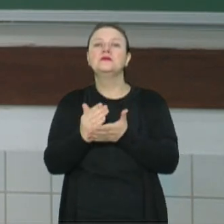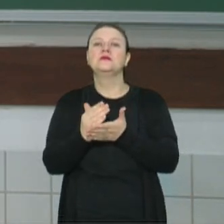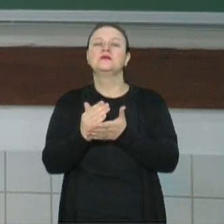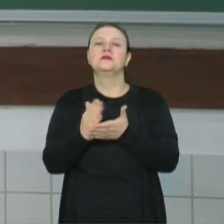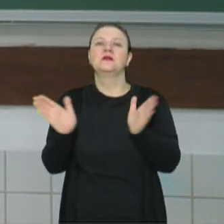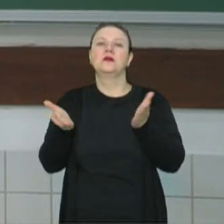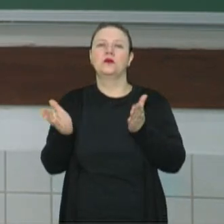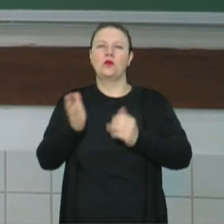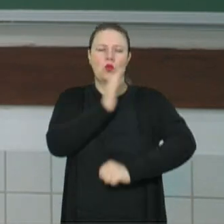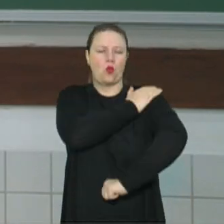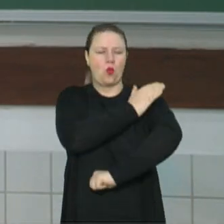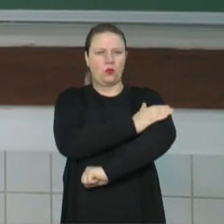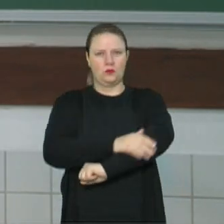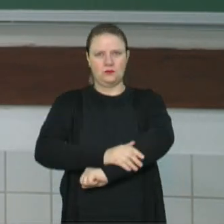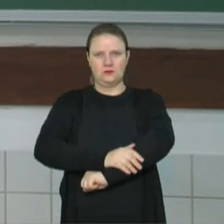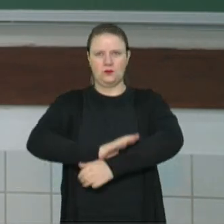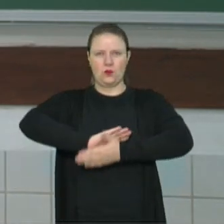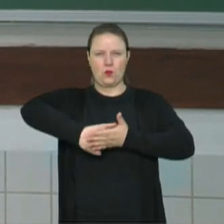da musculatura.